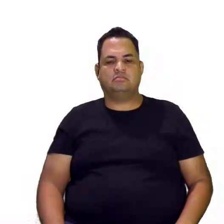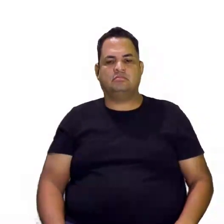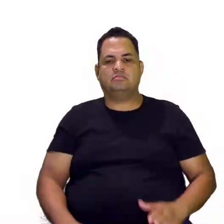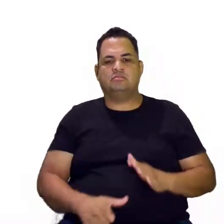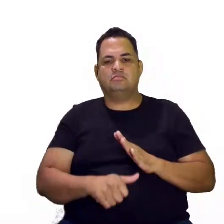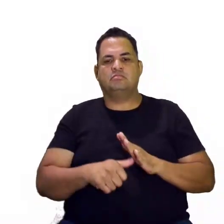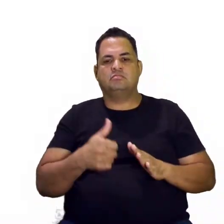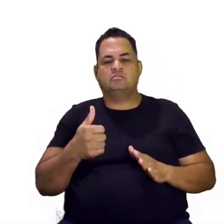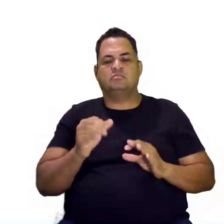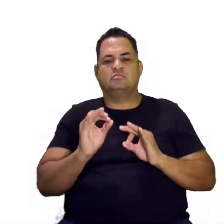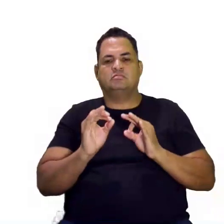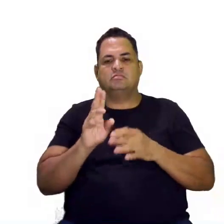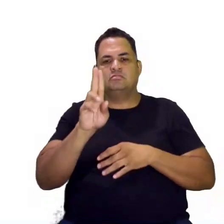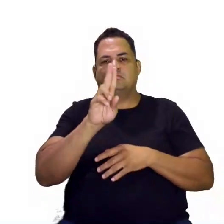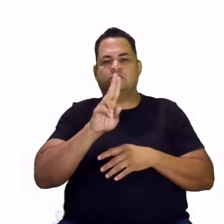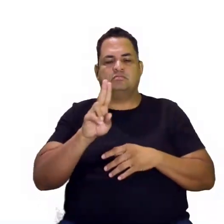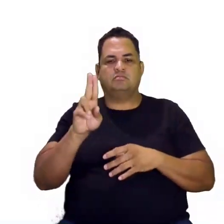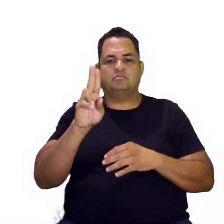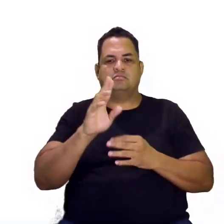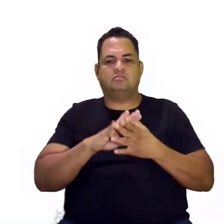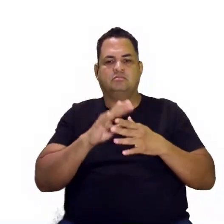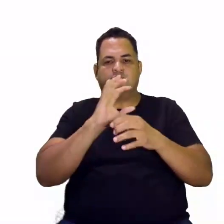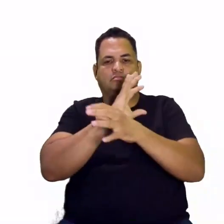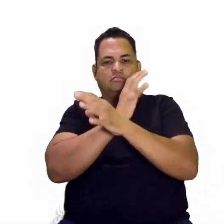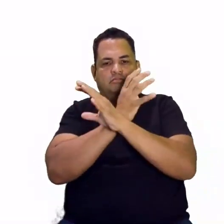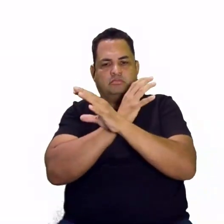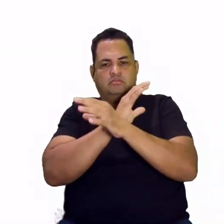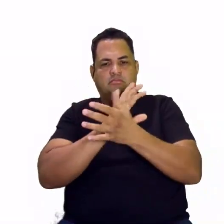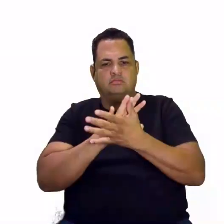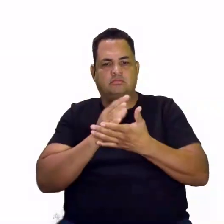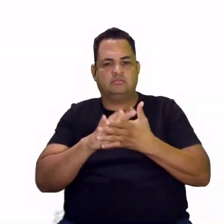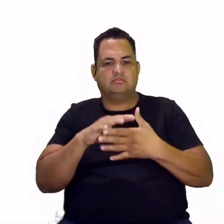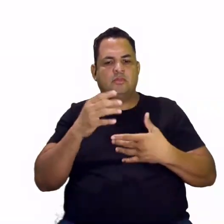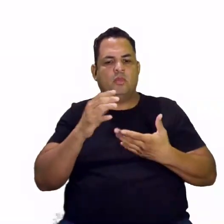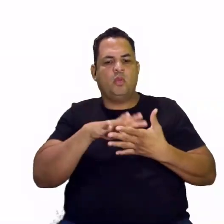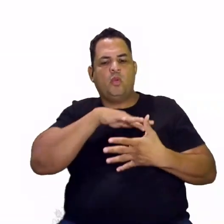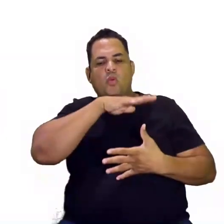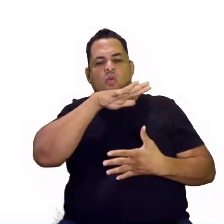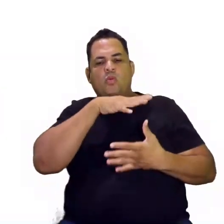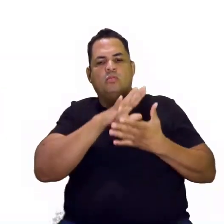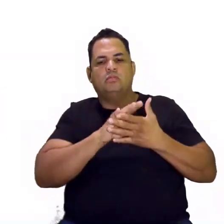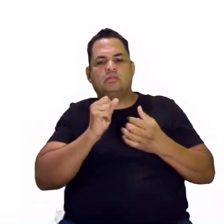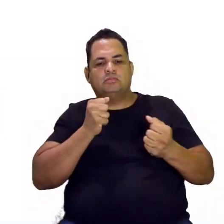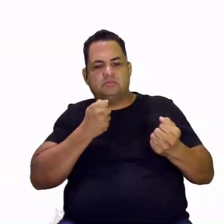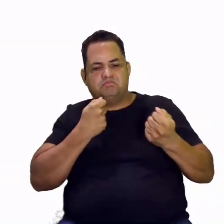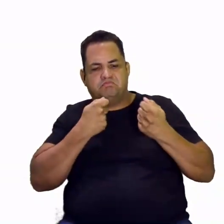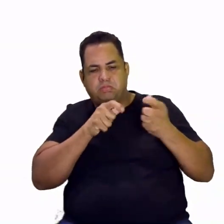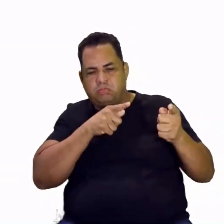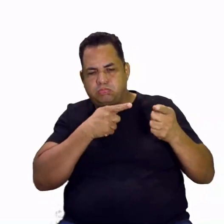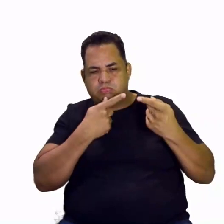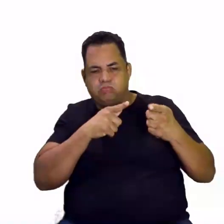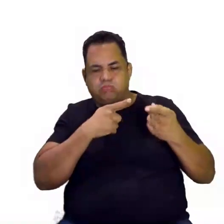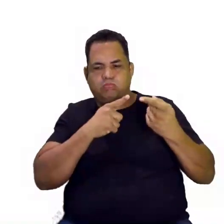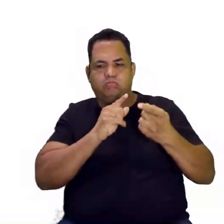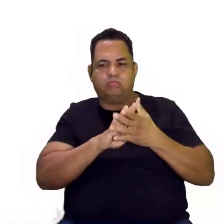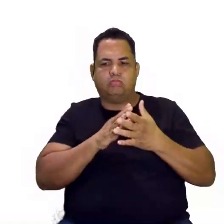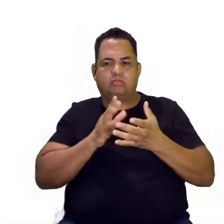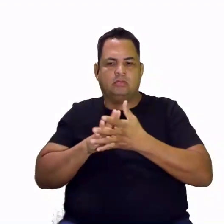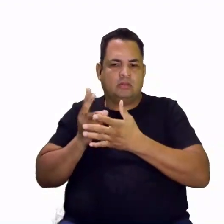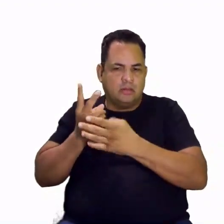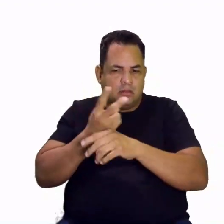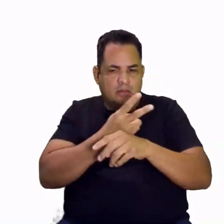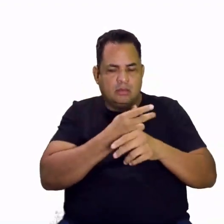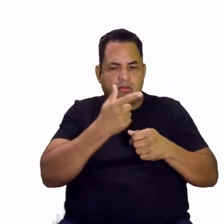primitivos humanos que utilizavam ossos de animais para se defender, para caçar